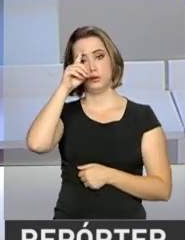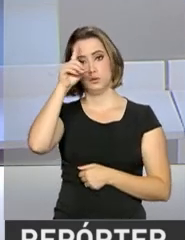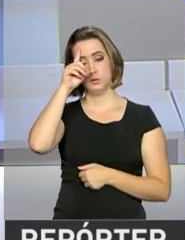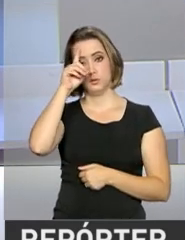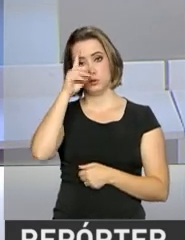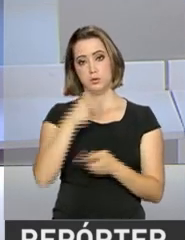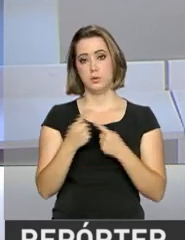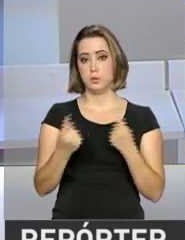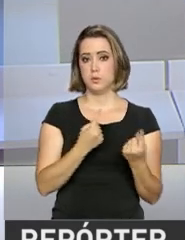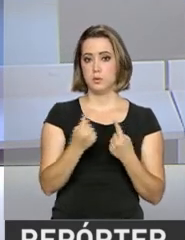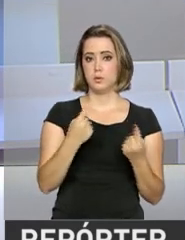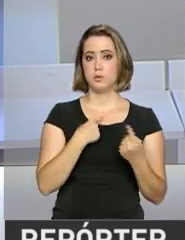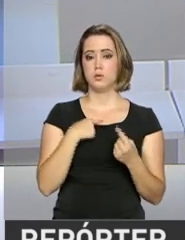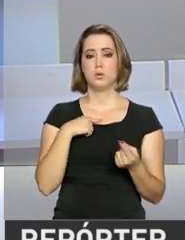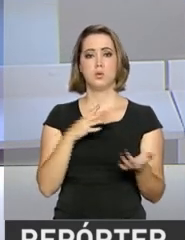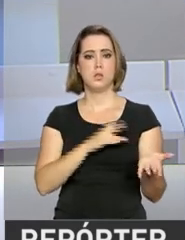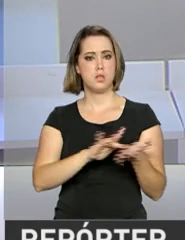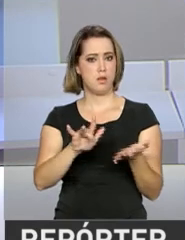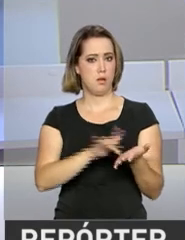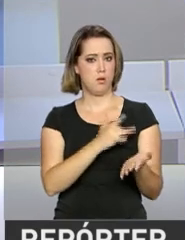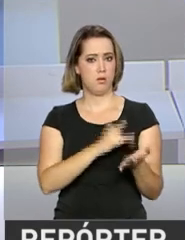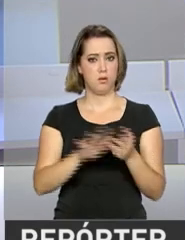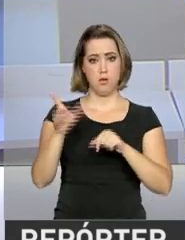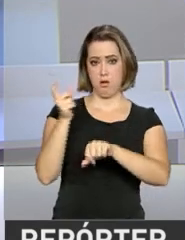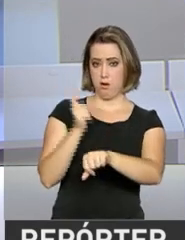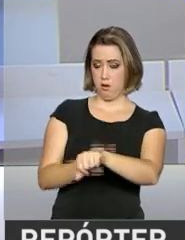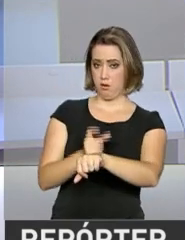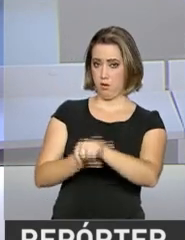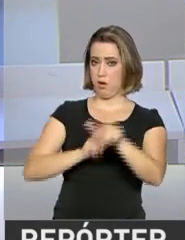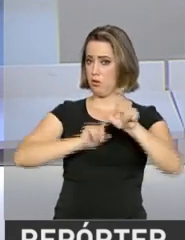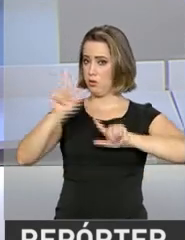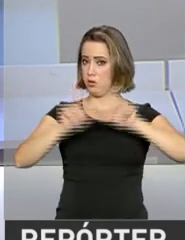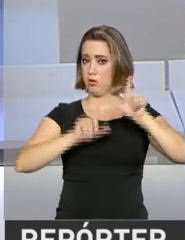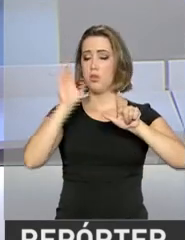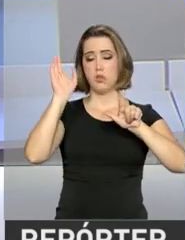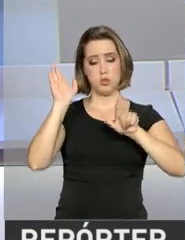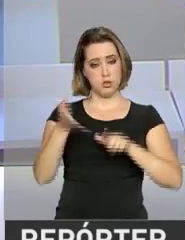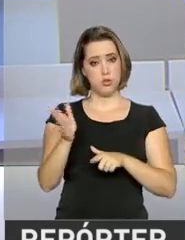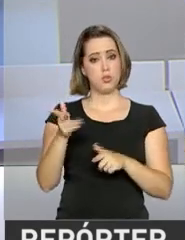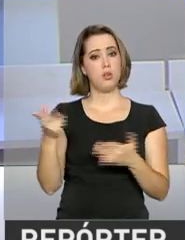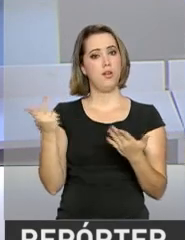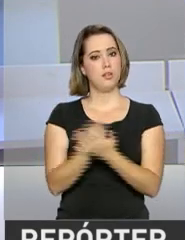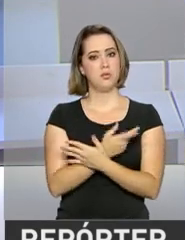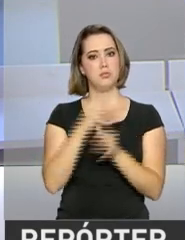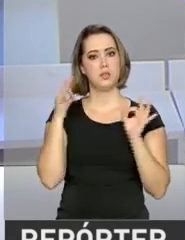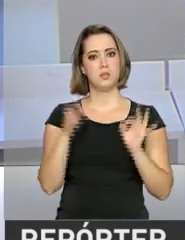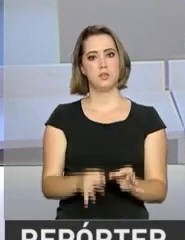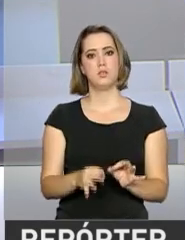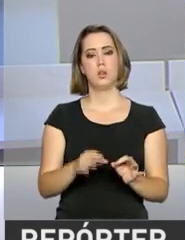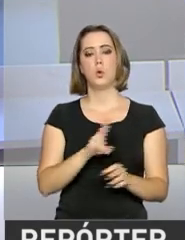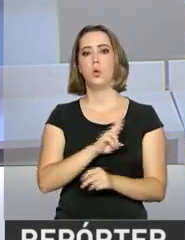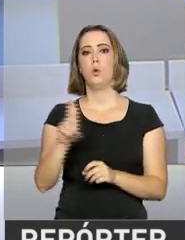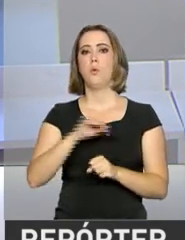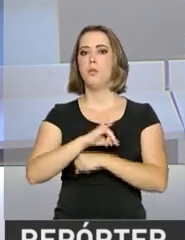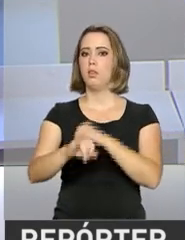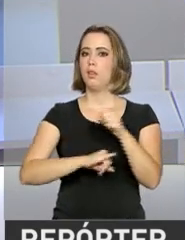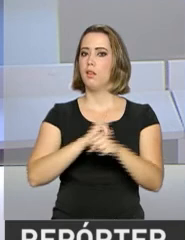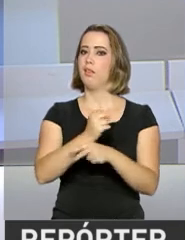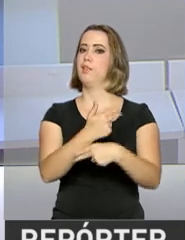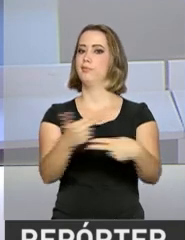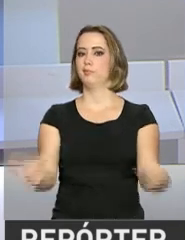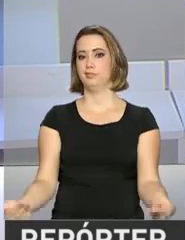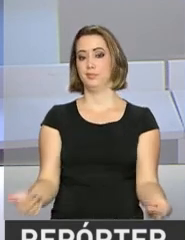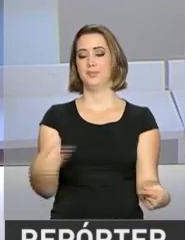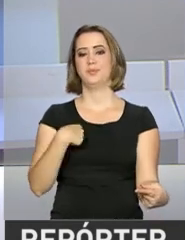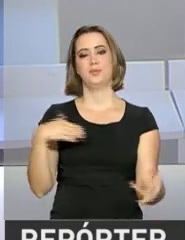entre aparelhos como celulares relógios e televisores já é realidade leva o nome internet das coisas